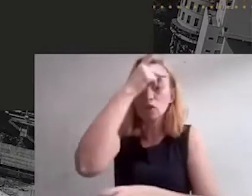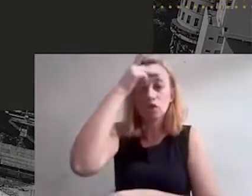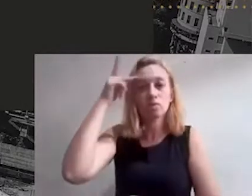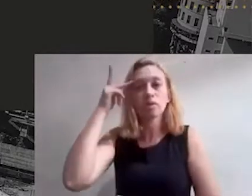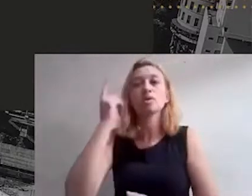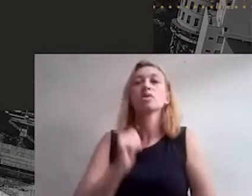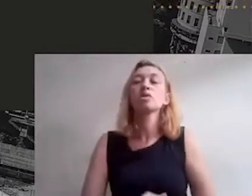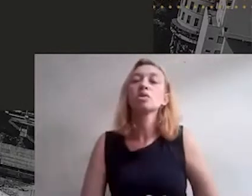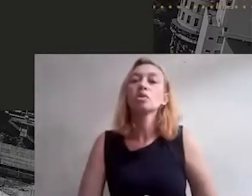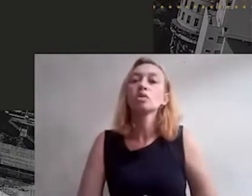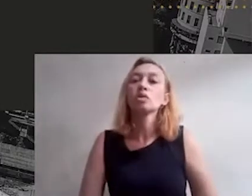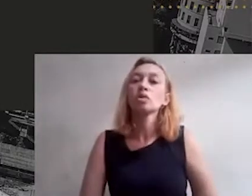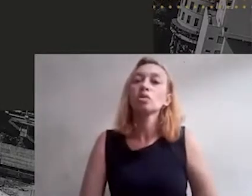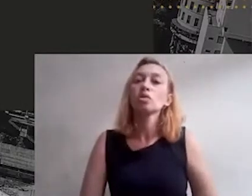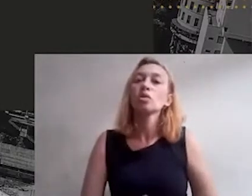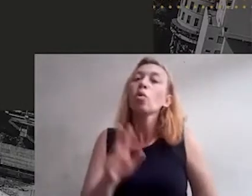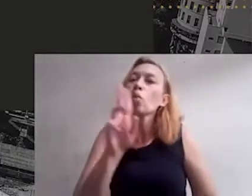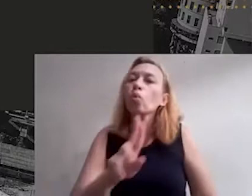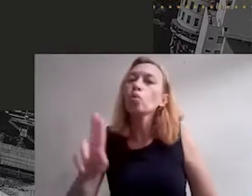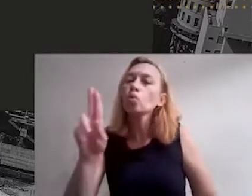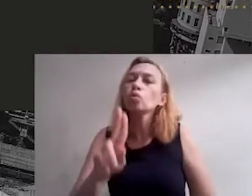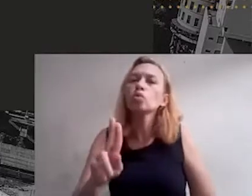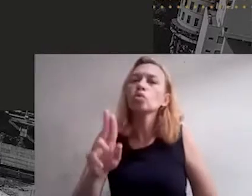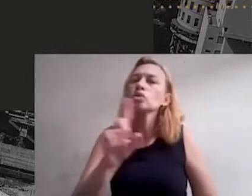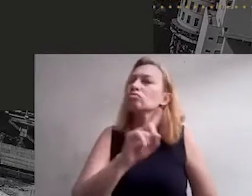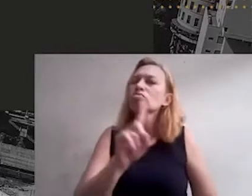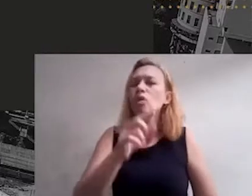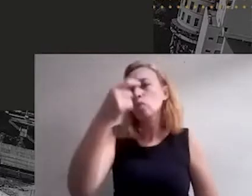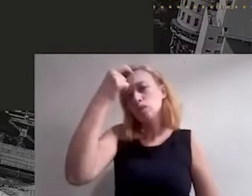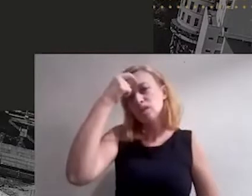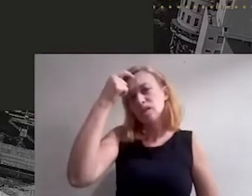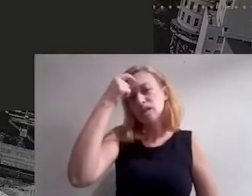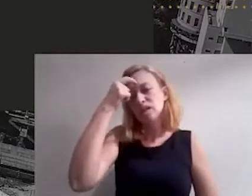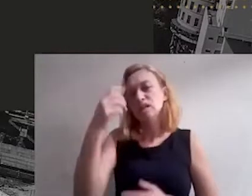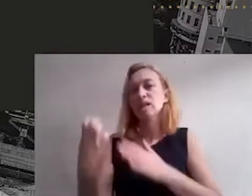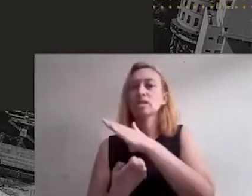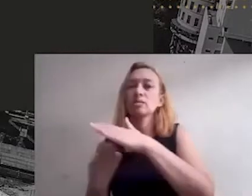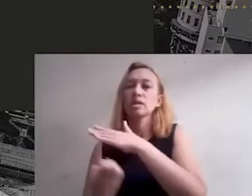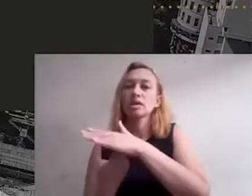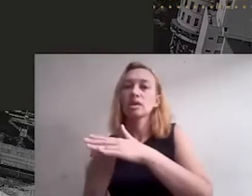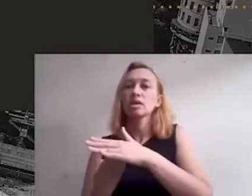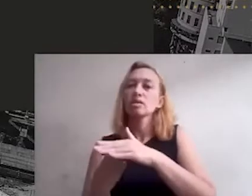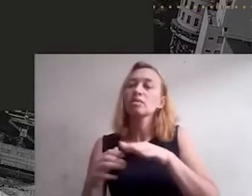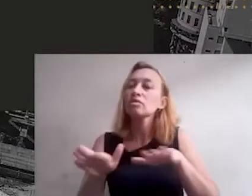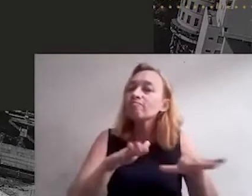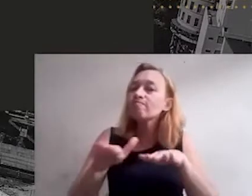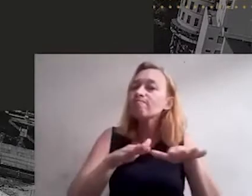consumidor consciente, as empresas passam a se mexer,